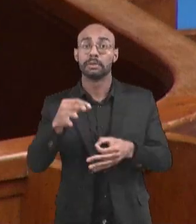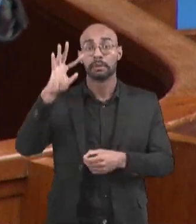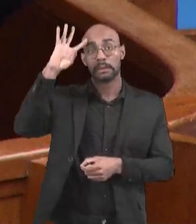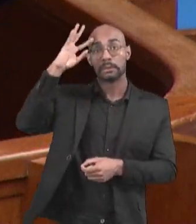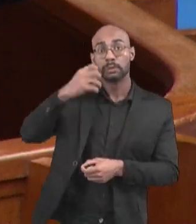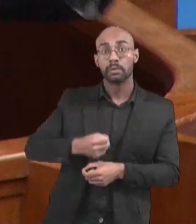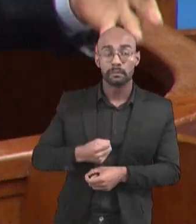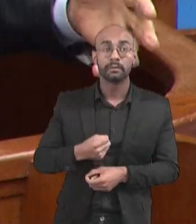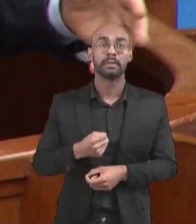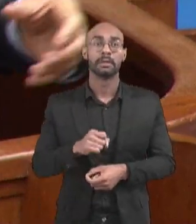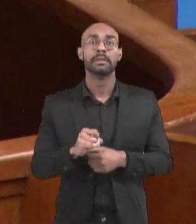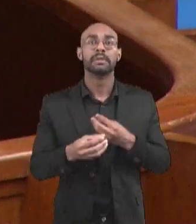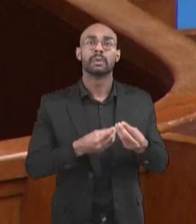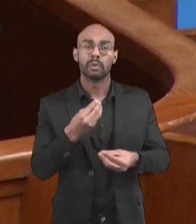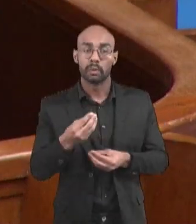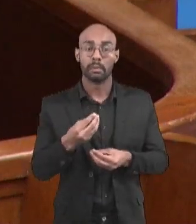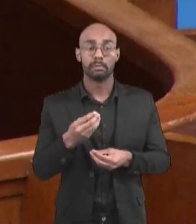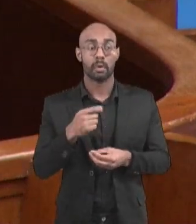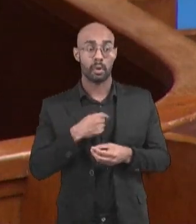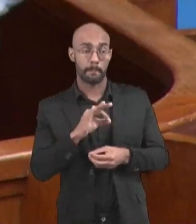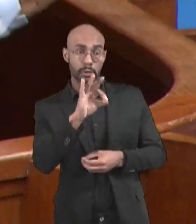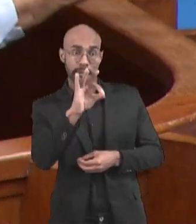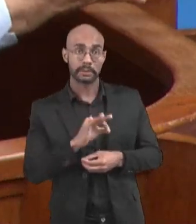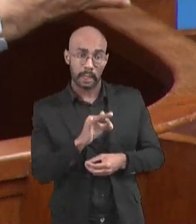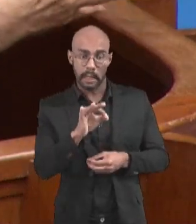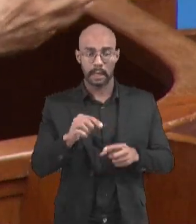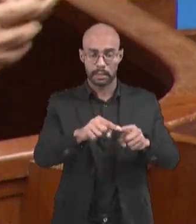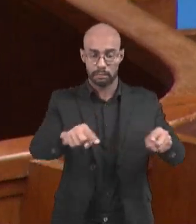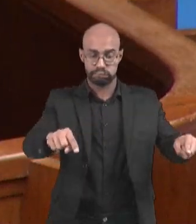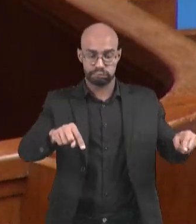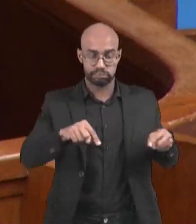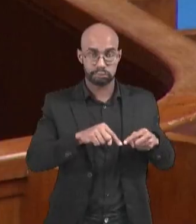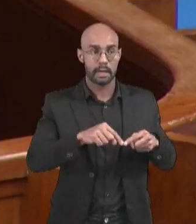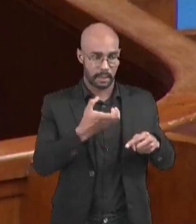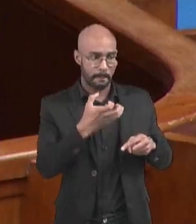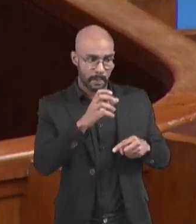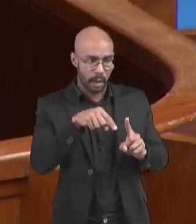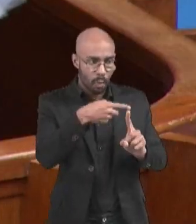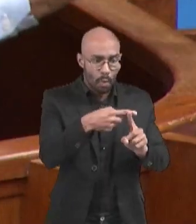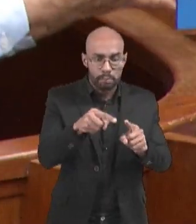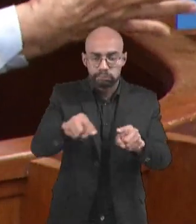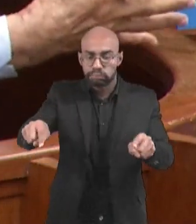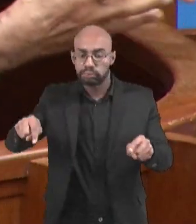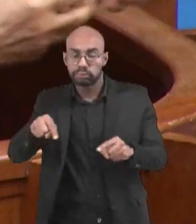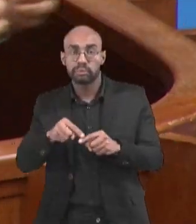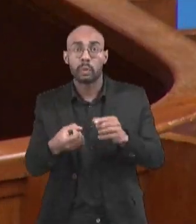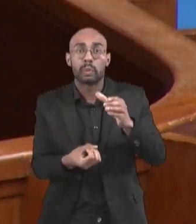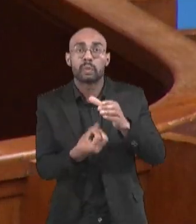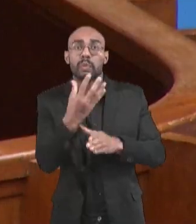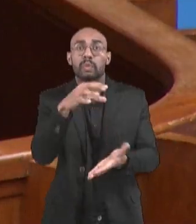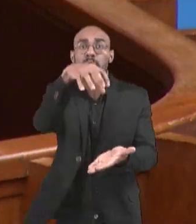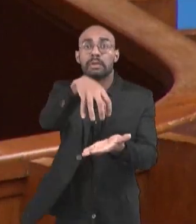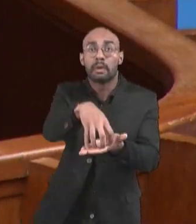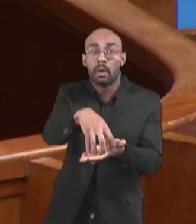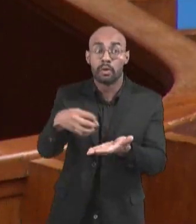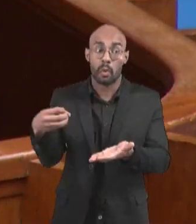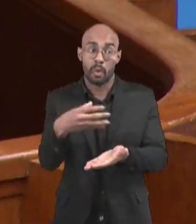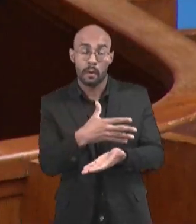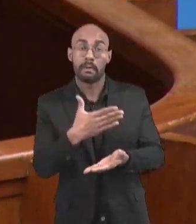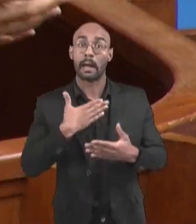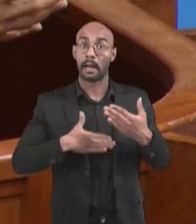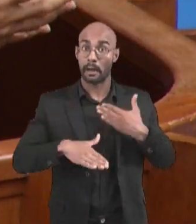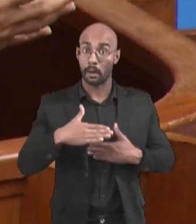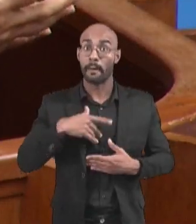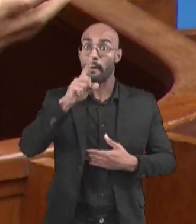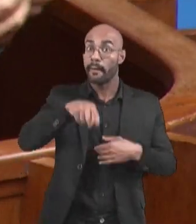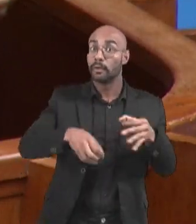vai desapropriar um pedaço, se vai tomar um pedaço da fazenda, se vai criar uma aldeia nova lá, mas quem tem que